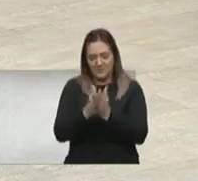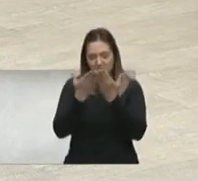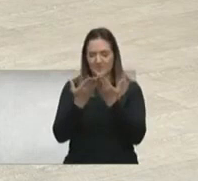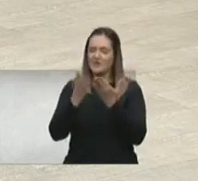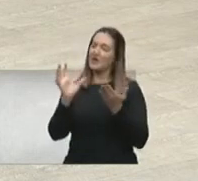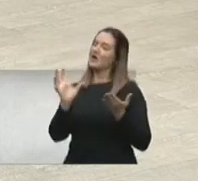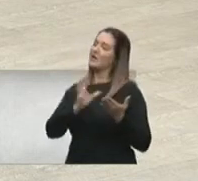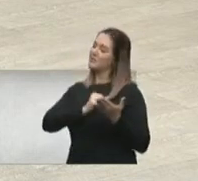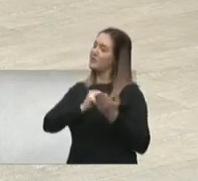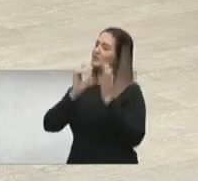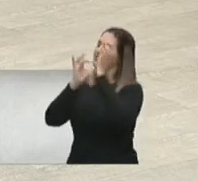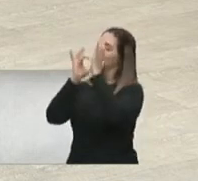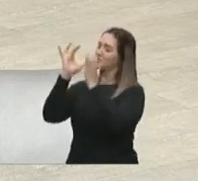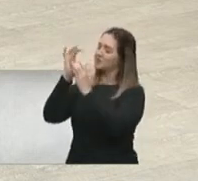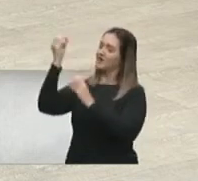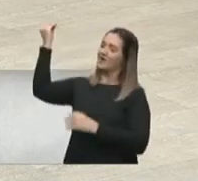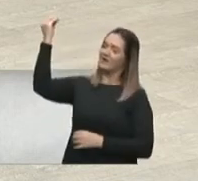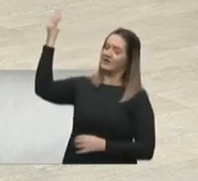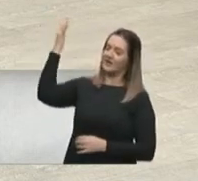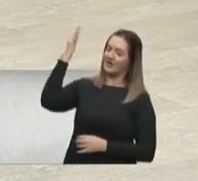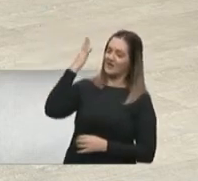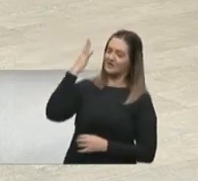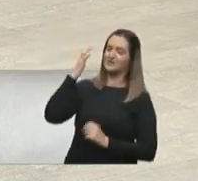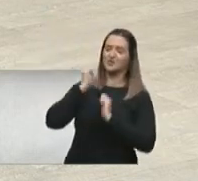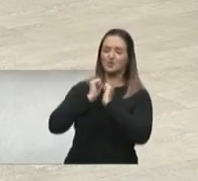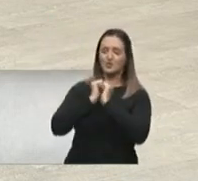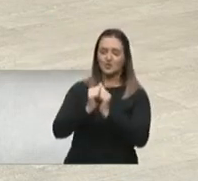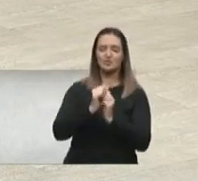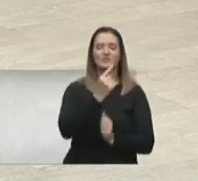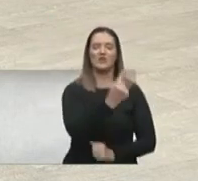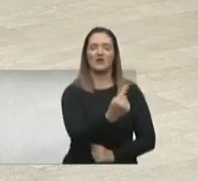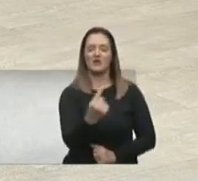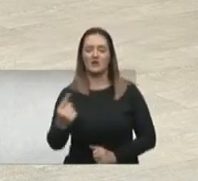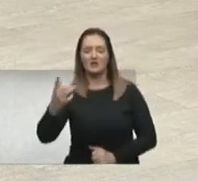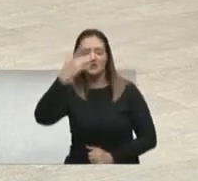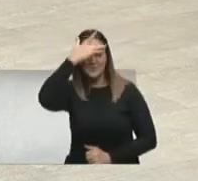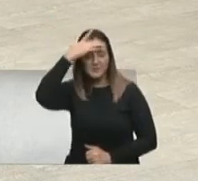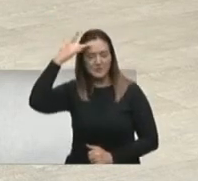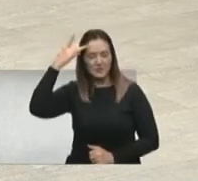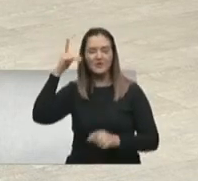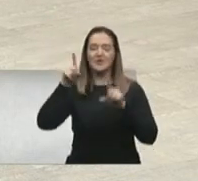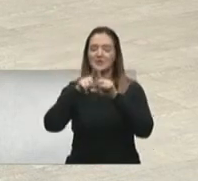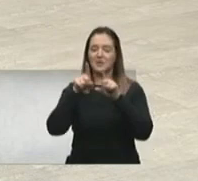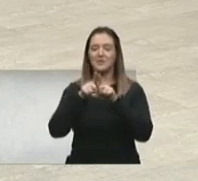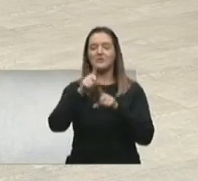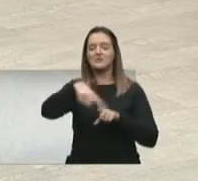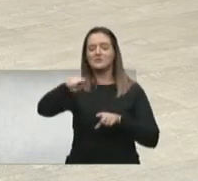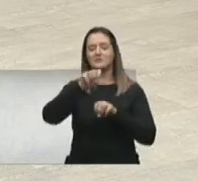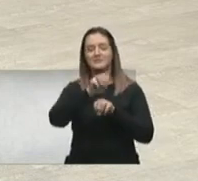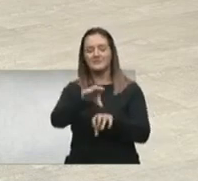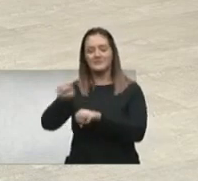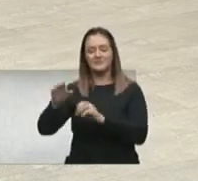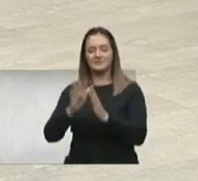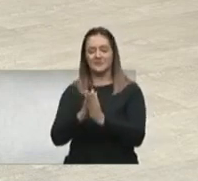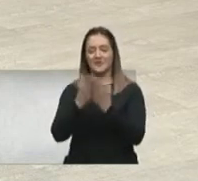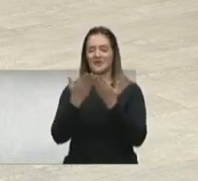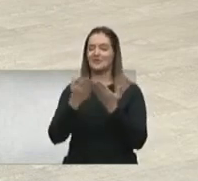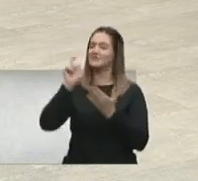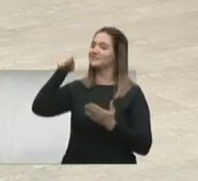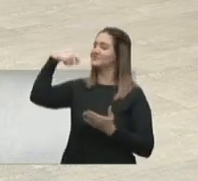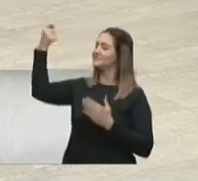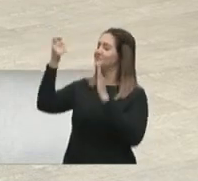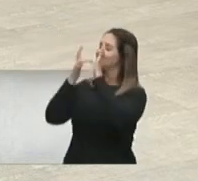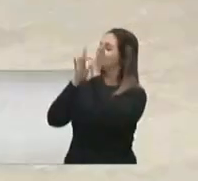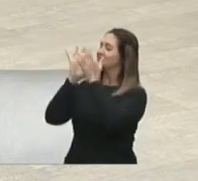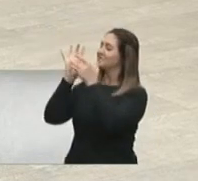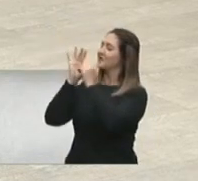de Jesus, a graça do Senhor estejam conosco, com cada pessoa e com a exposição da Tua palavra, em nome de Jesus.